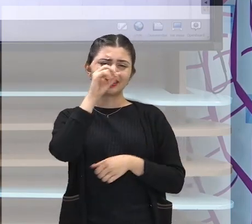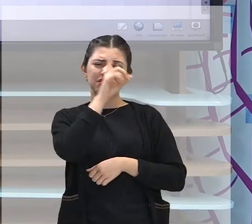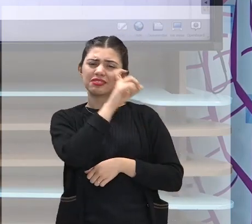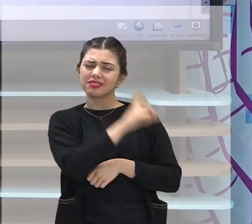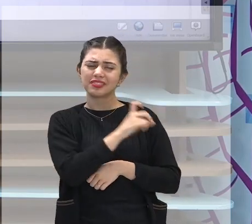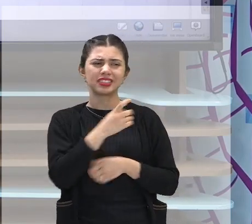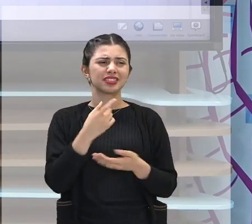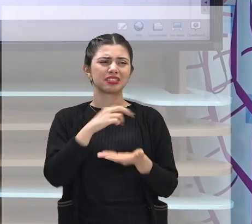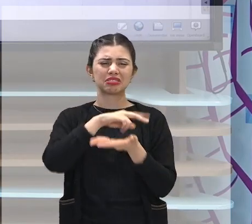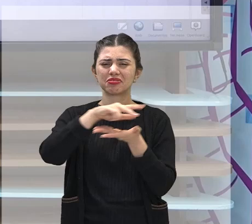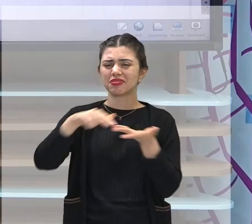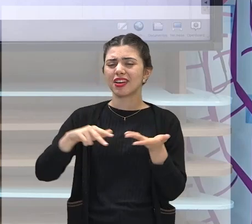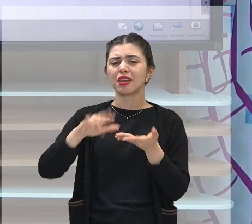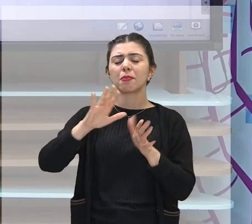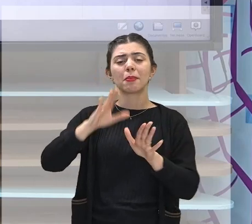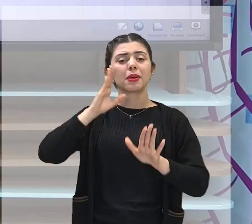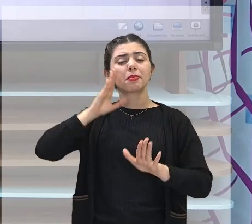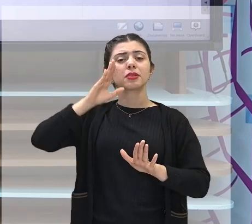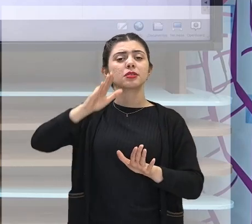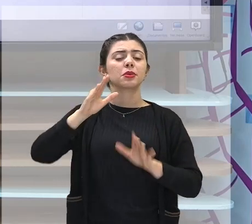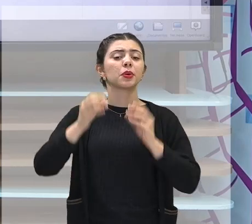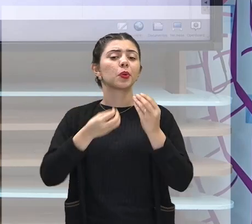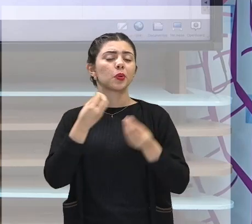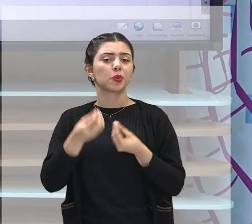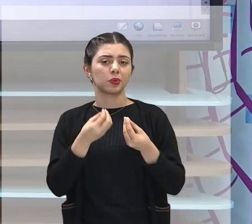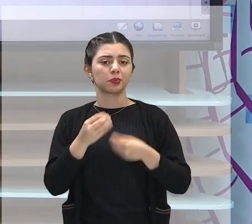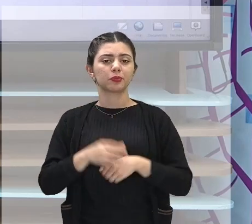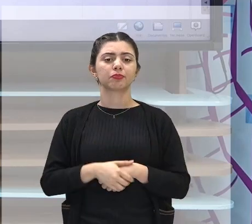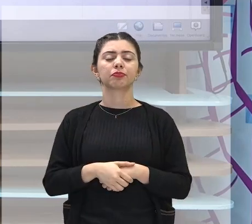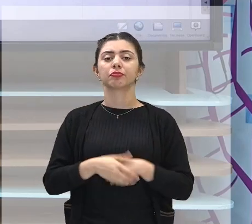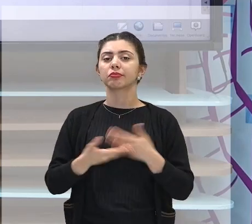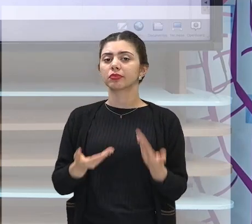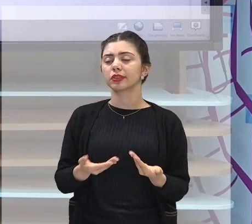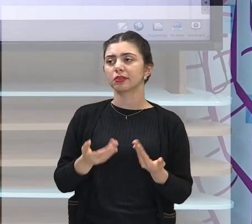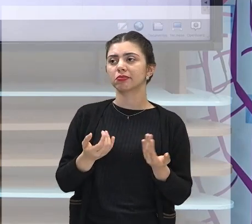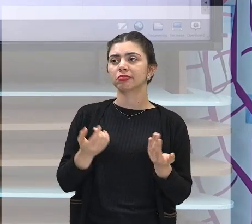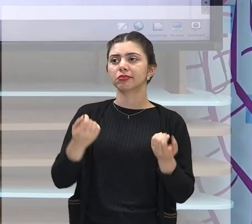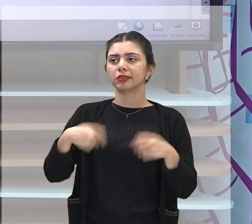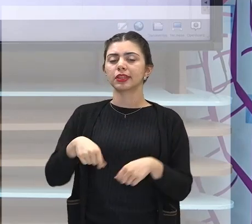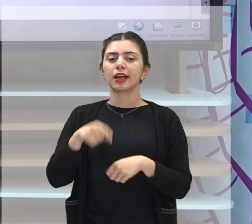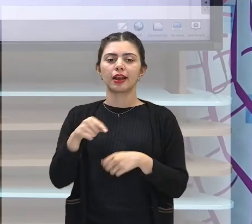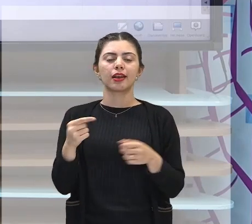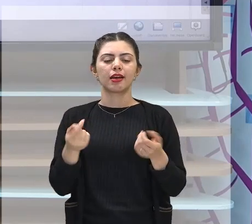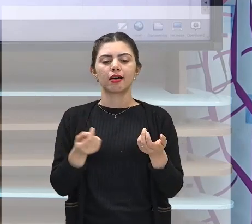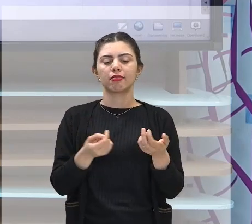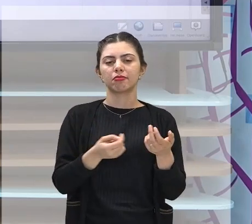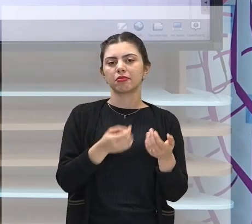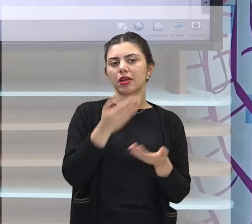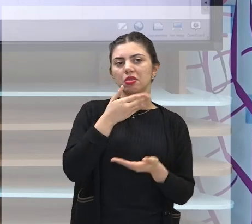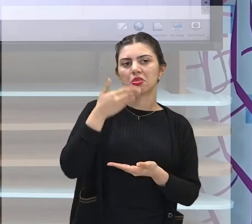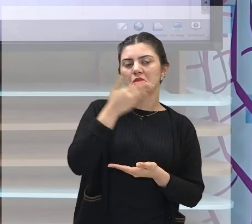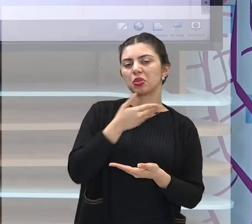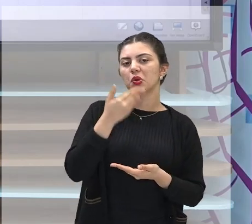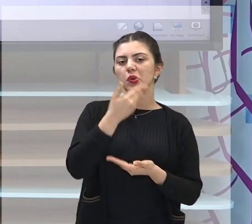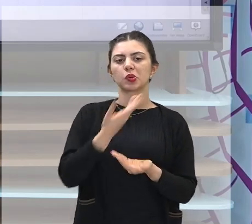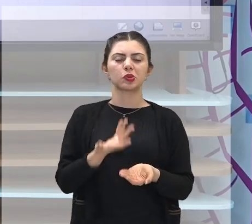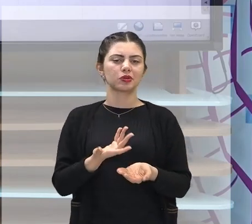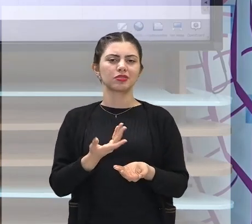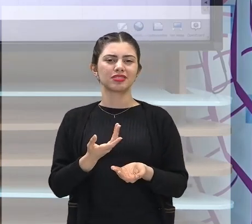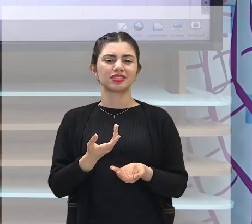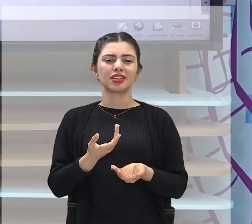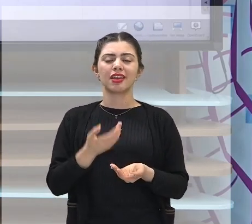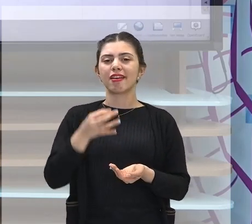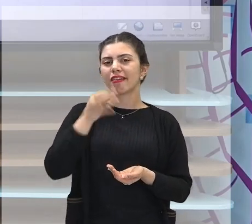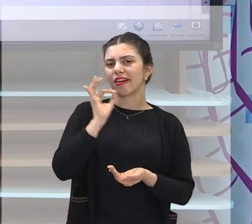dificuldade, principalmente em obter certos produtos mais refinados, como o açúcar, né, como